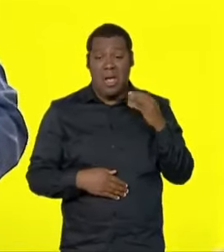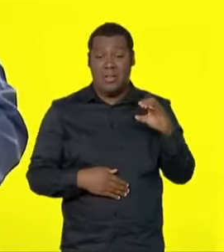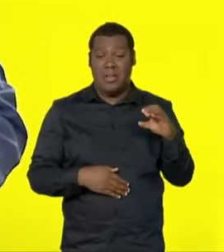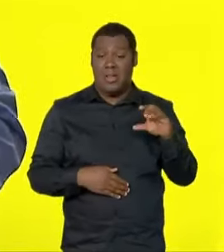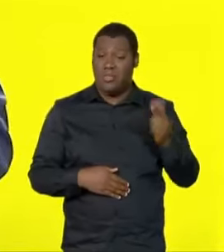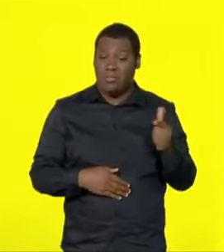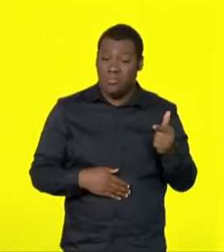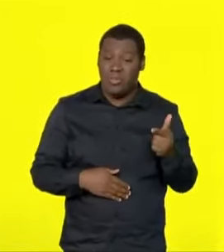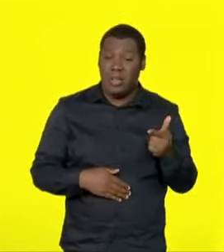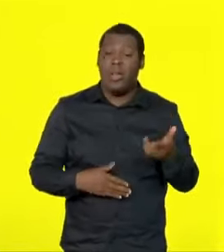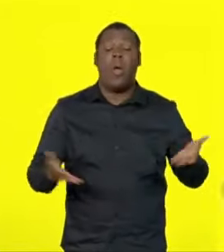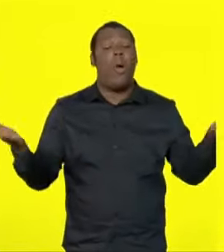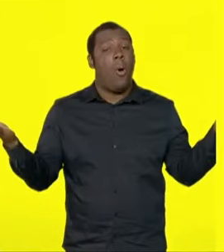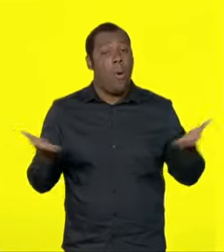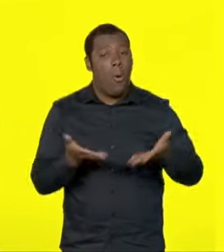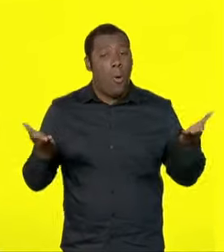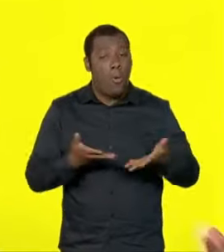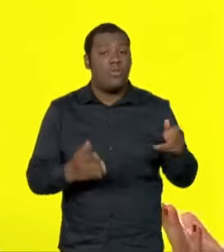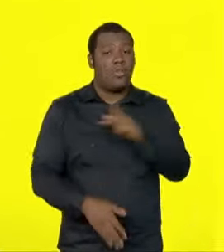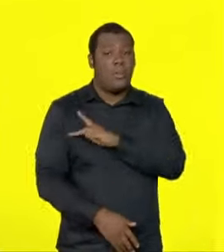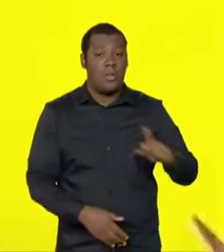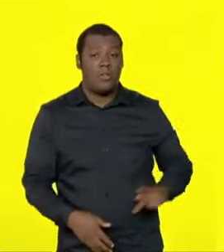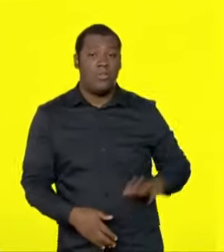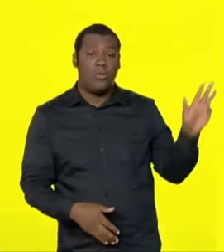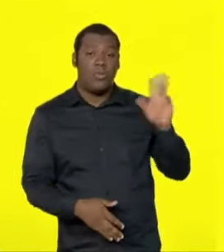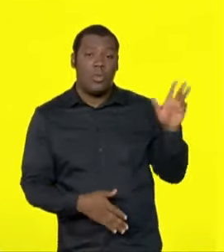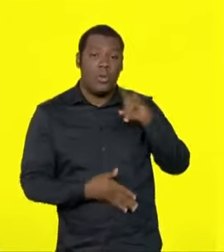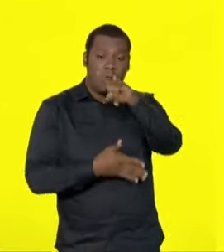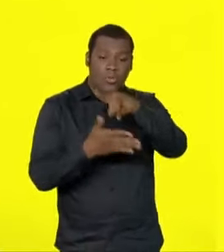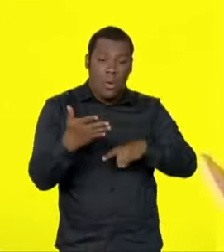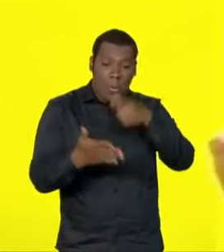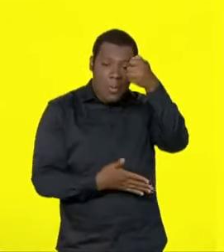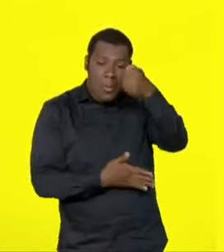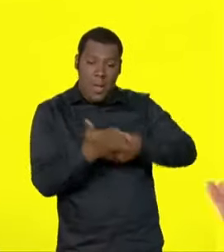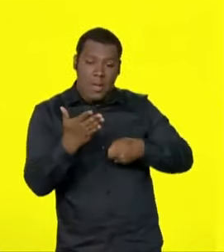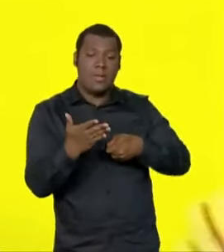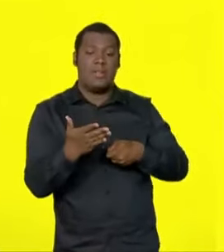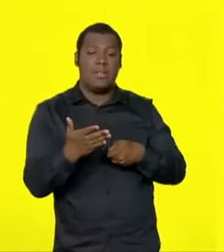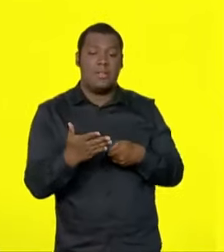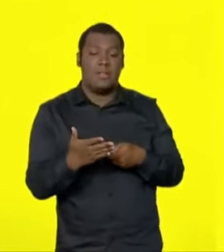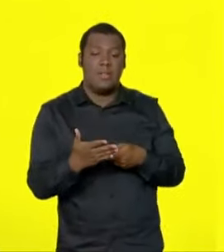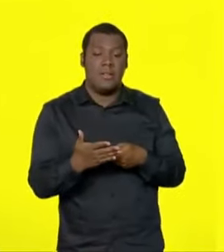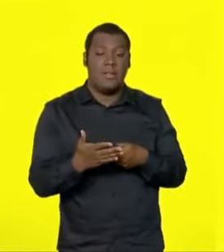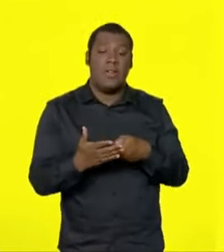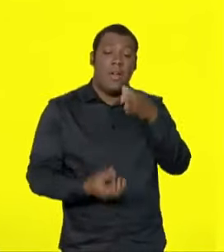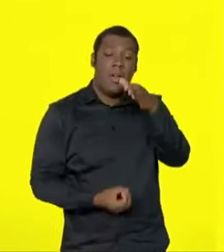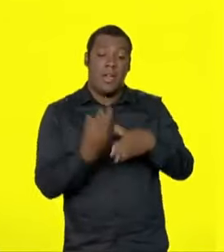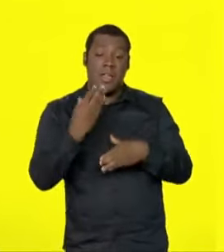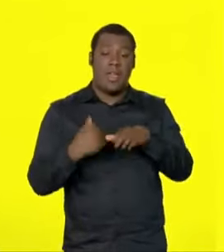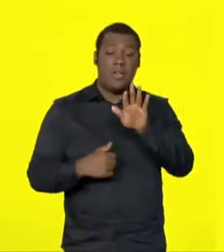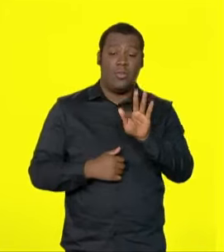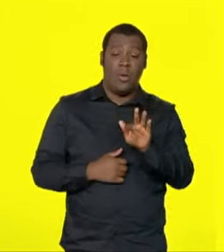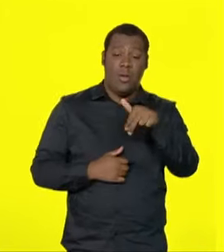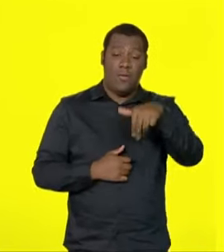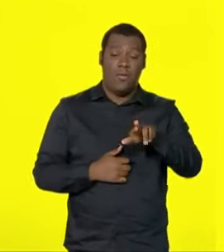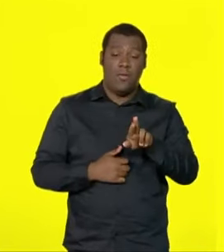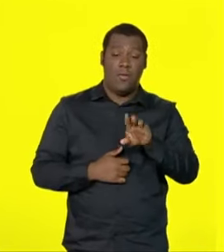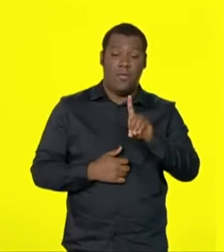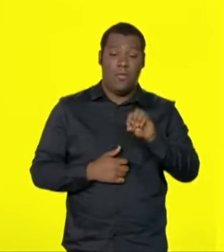fora. Hoje, o presidente Lula, ao assinar esta medida provisória, com a criação do Fundo